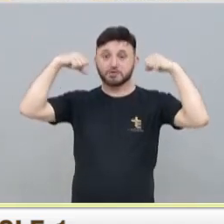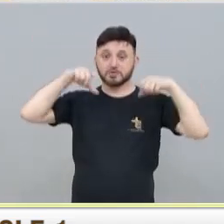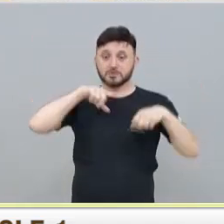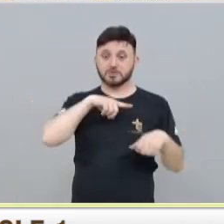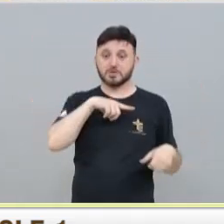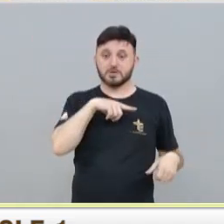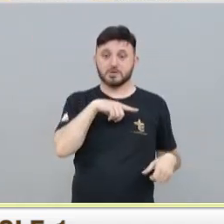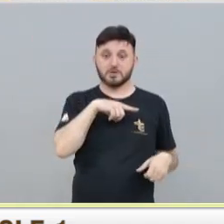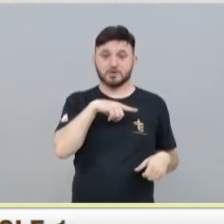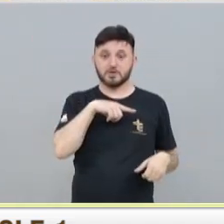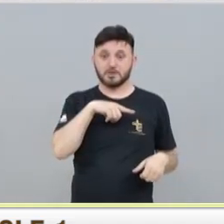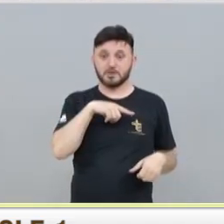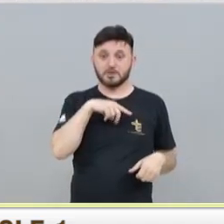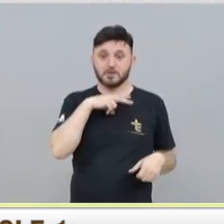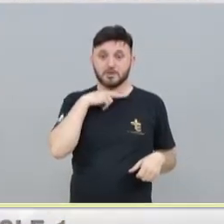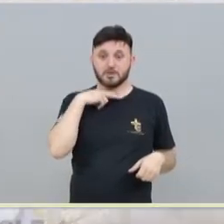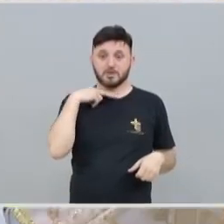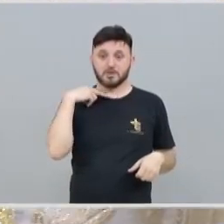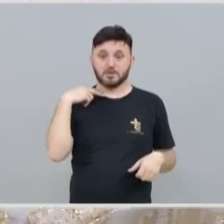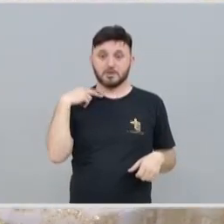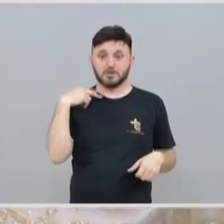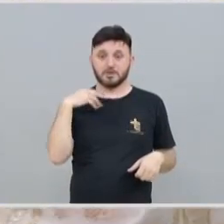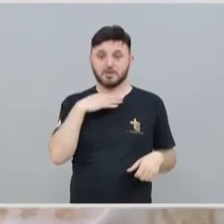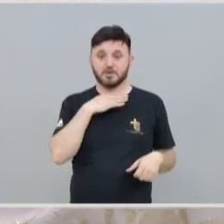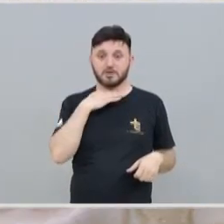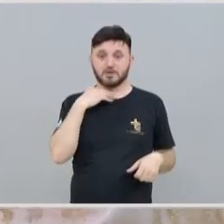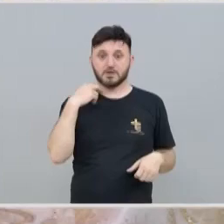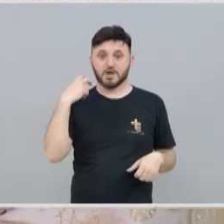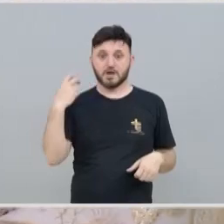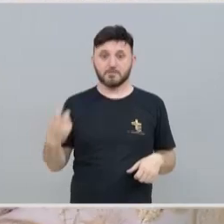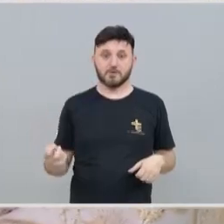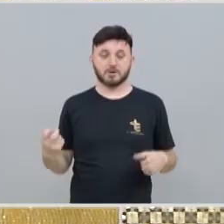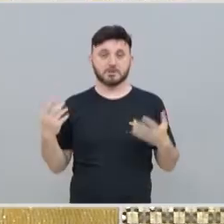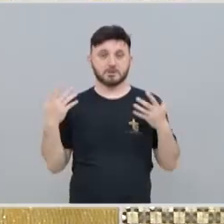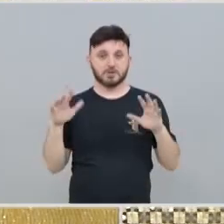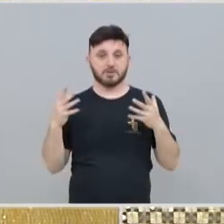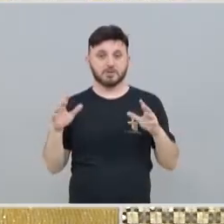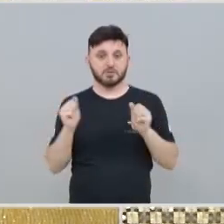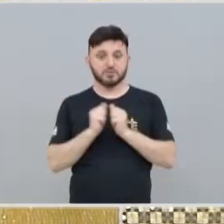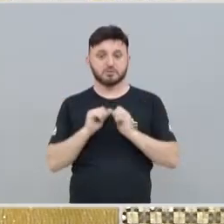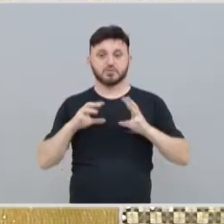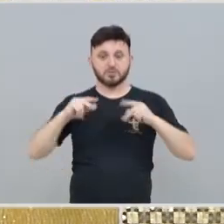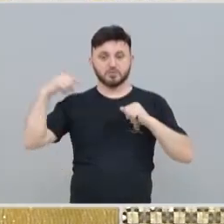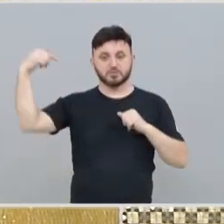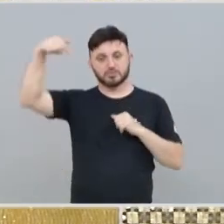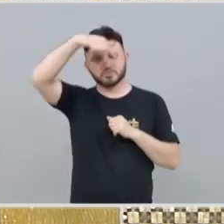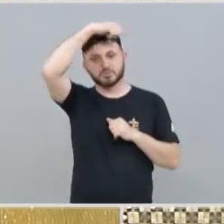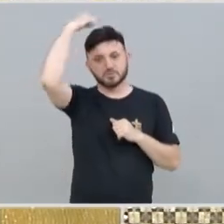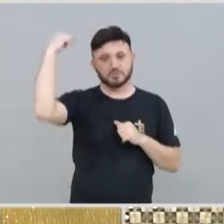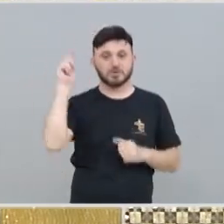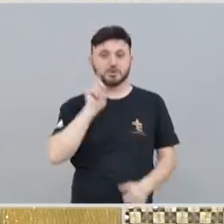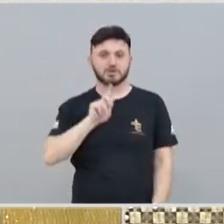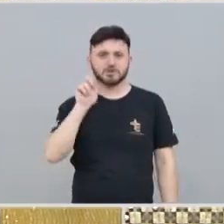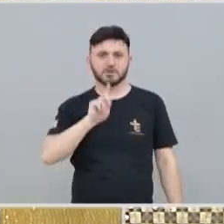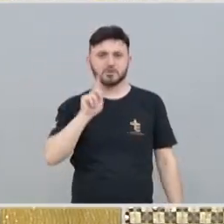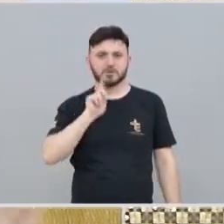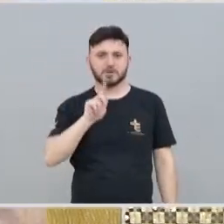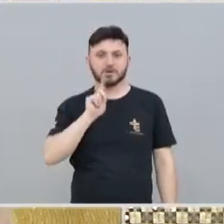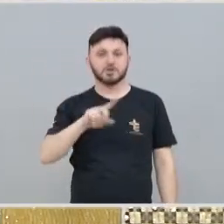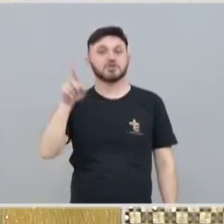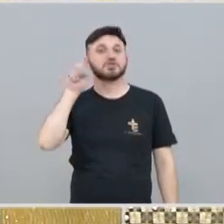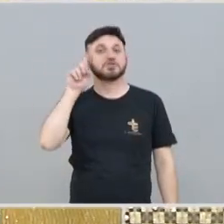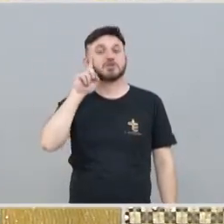a morte que se celebra junto com todos os santos vem dos estados unidos o halloween dia das